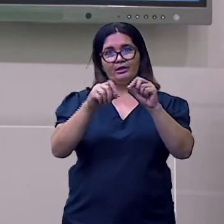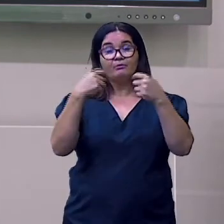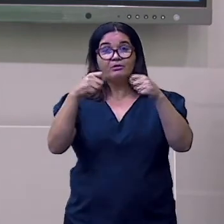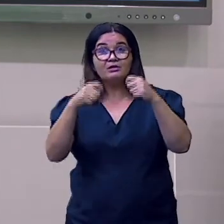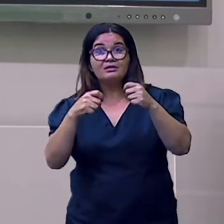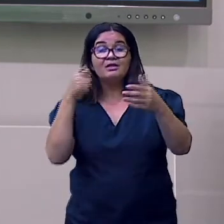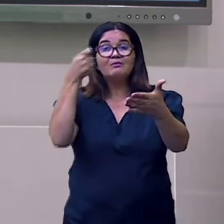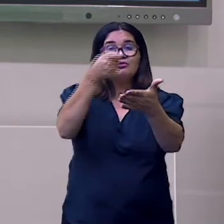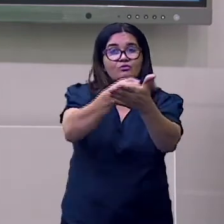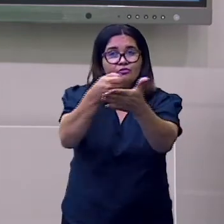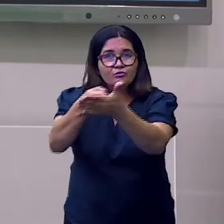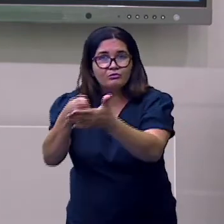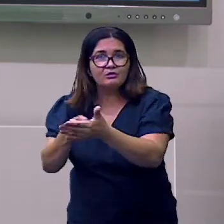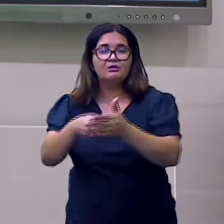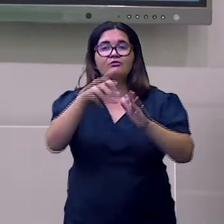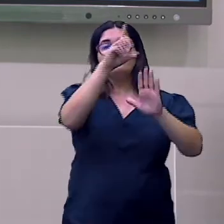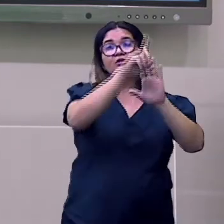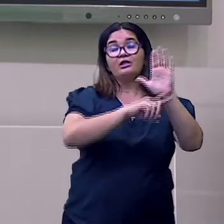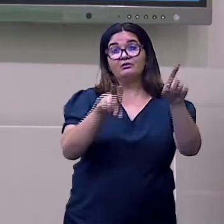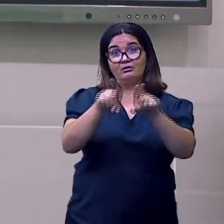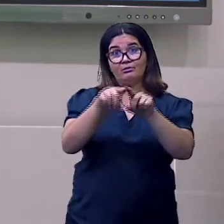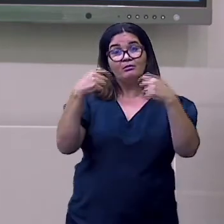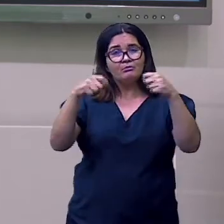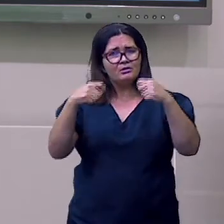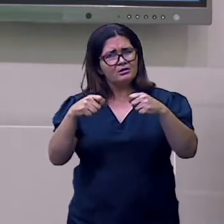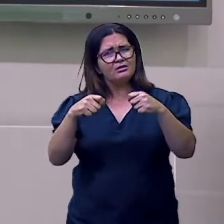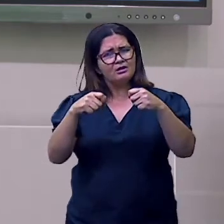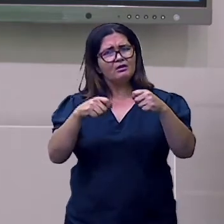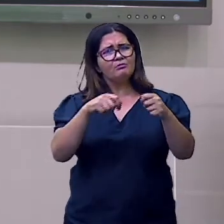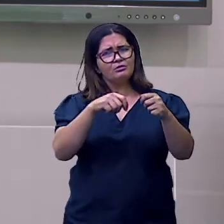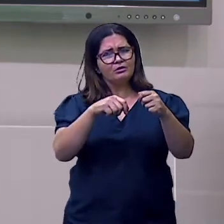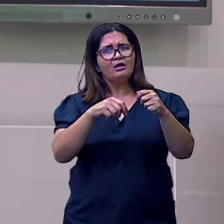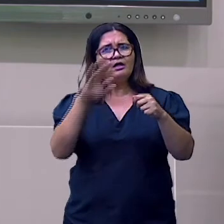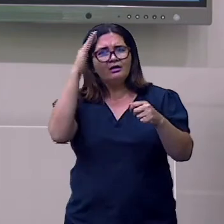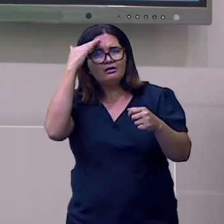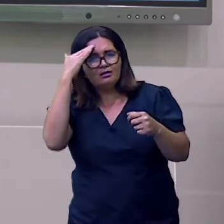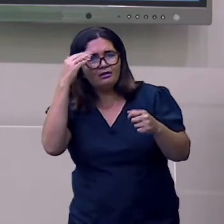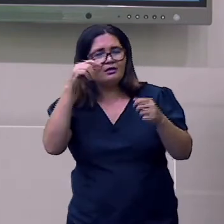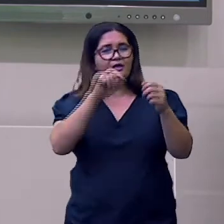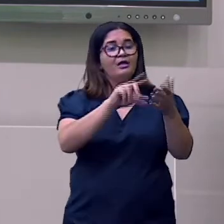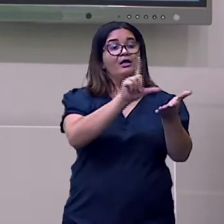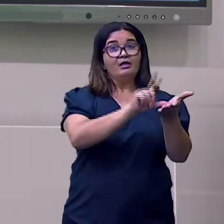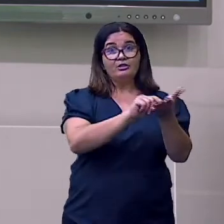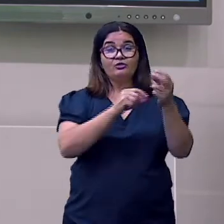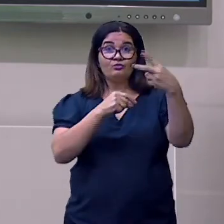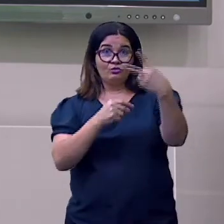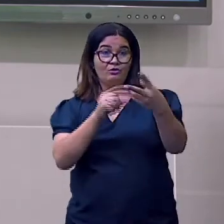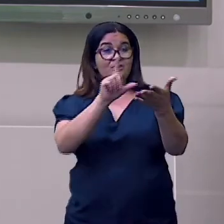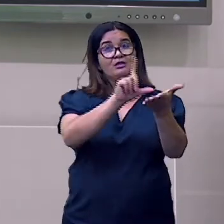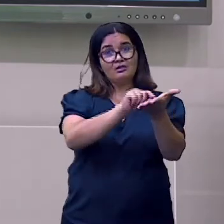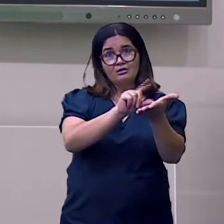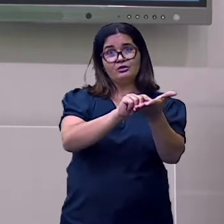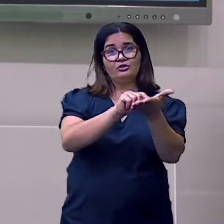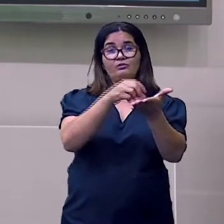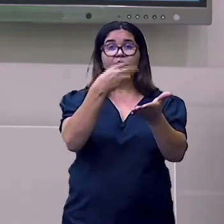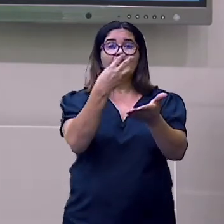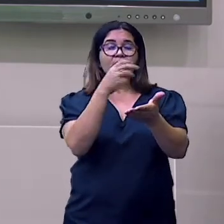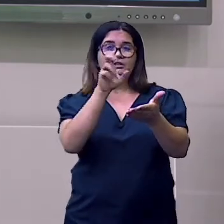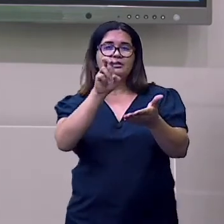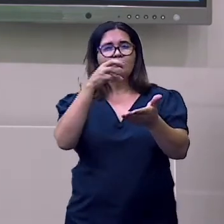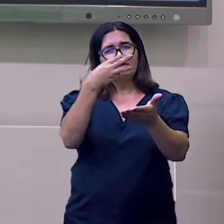temos que tentar compreender da melhor forma possível referente a esses artigos. O